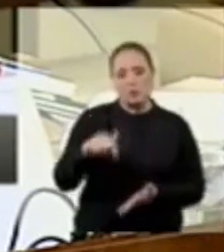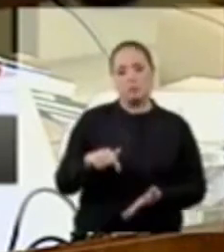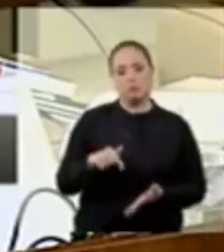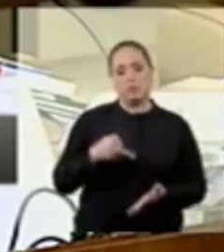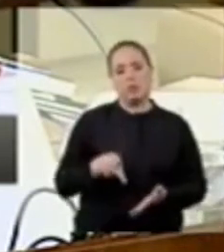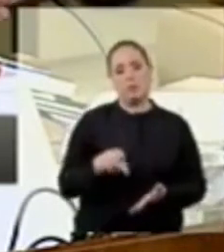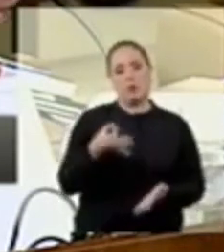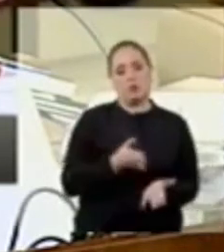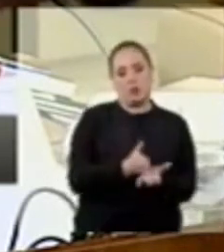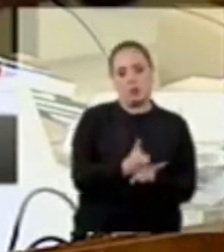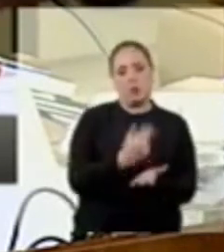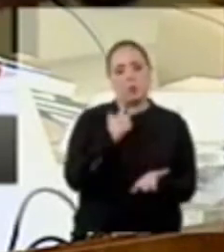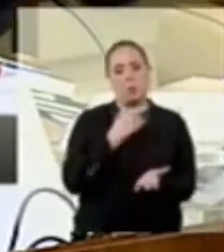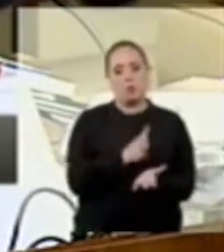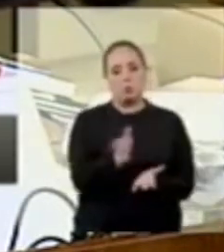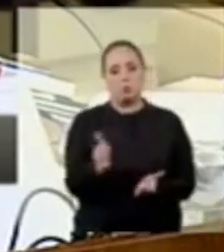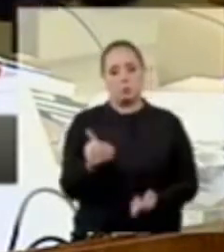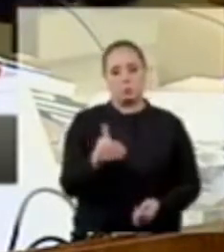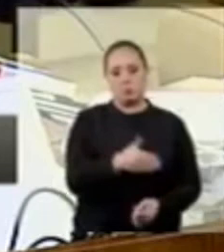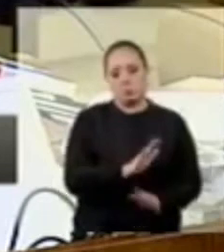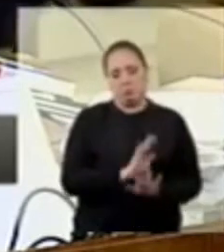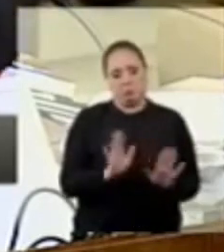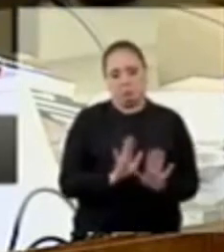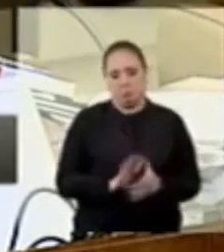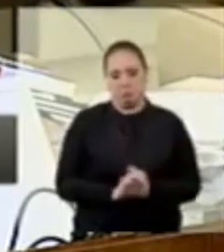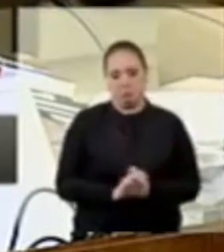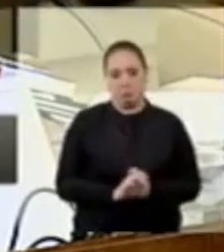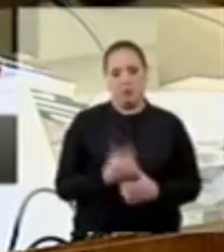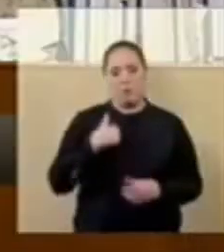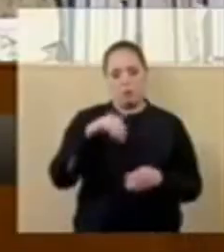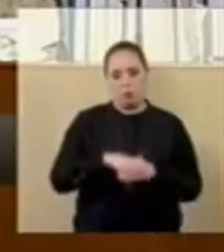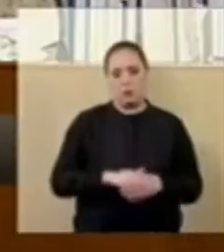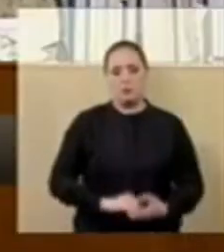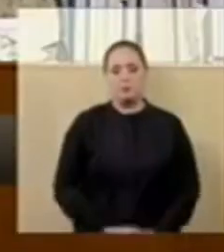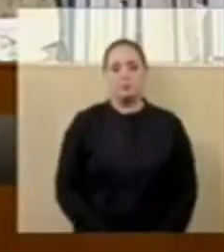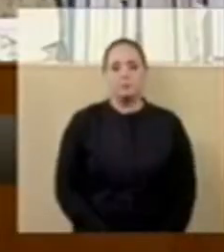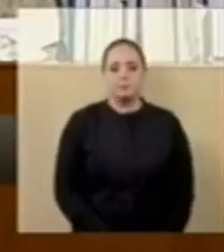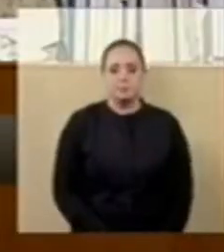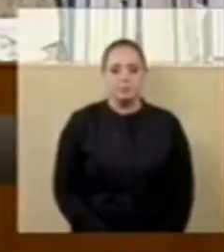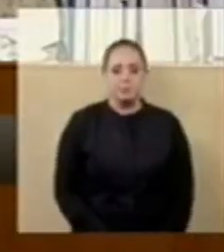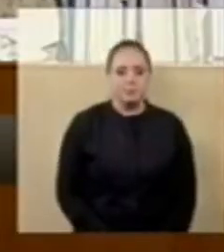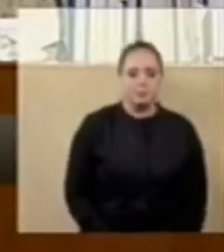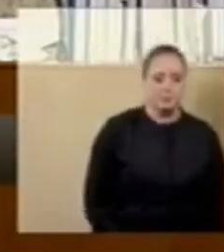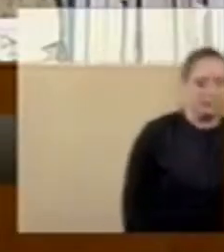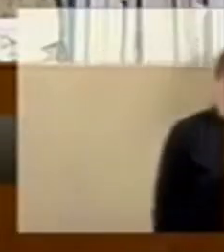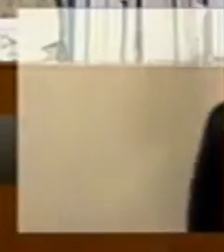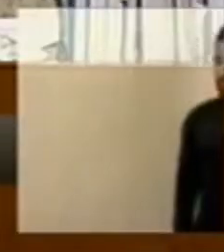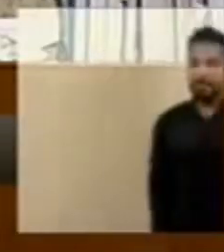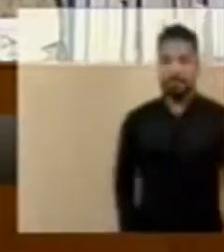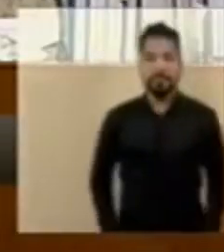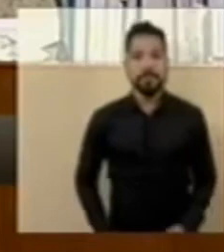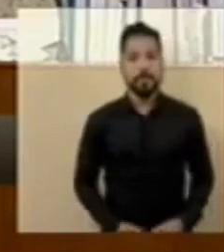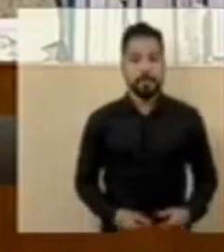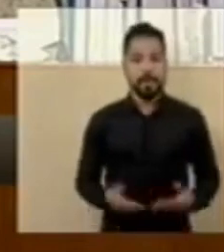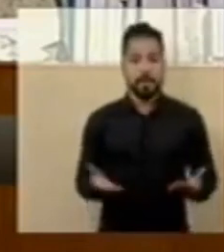não se desvia nem de um nem de outro nem de um terceiro é como uma excelência denegar a ordem portanto manhã acompanhando